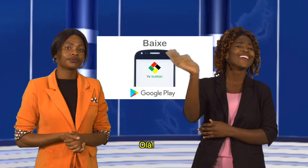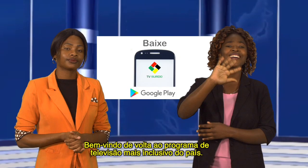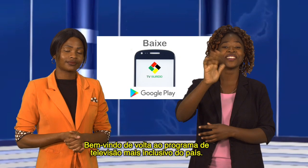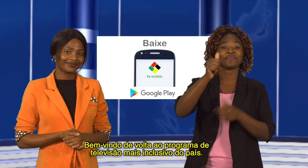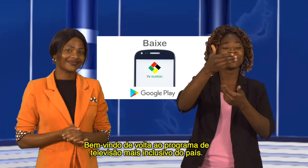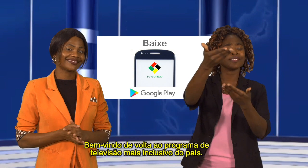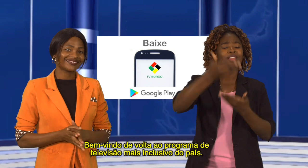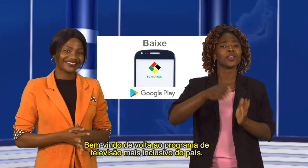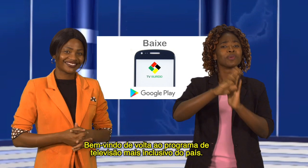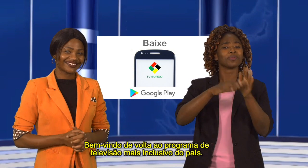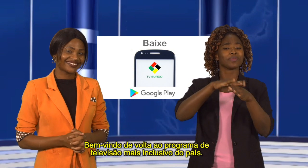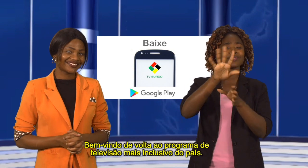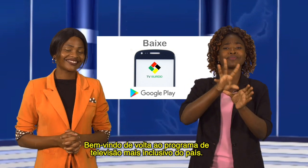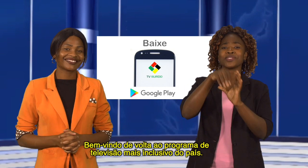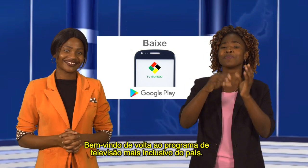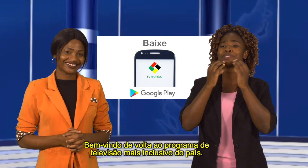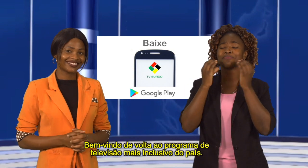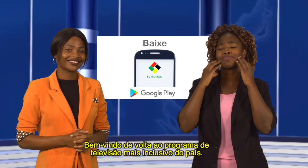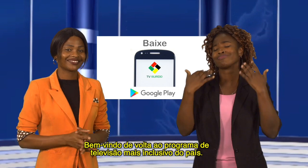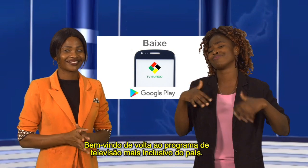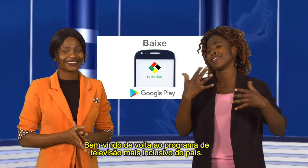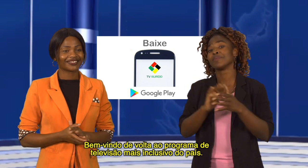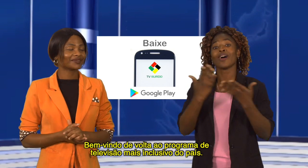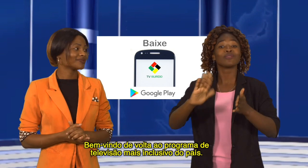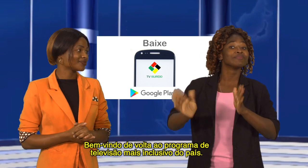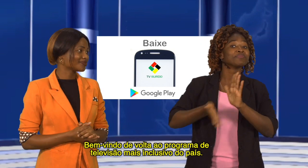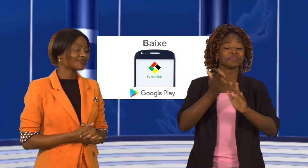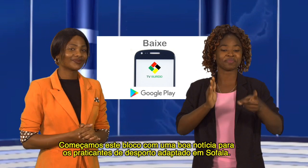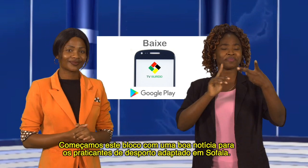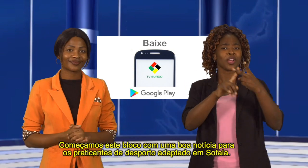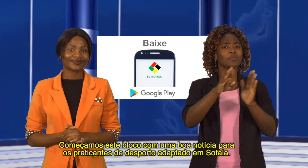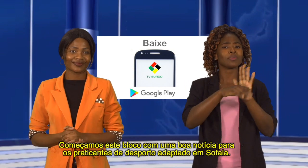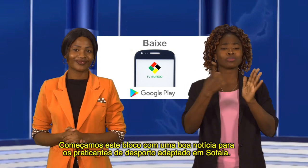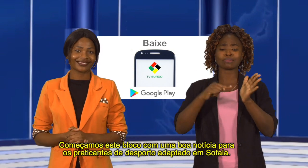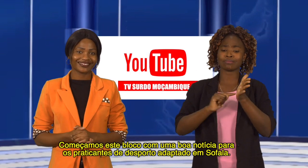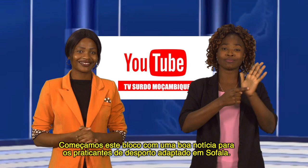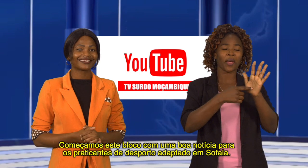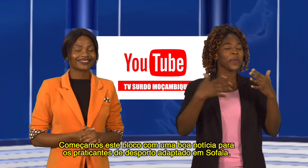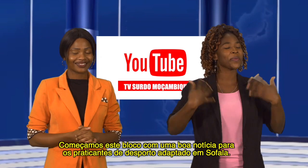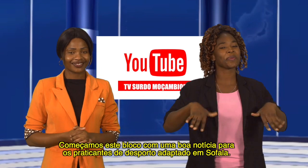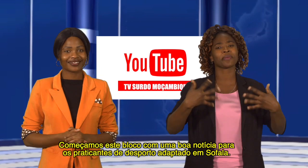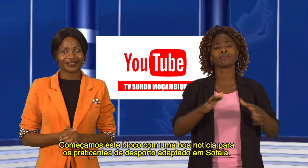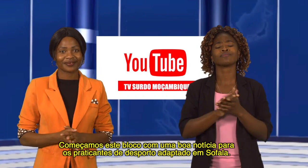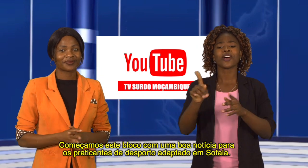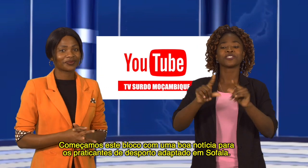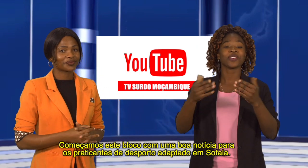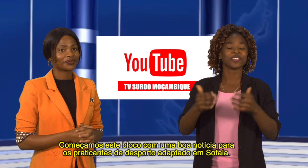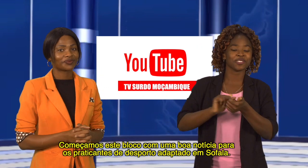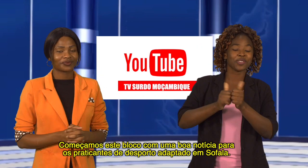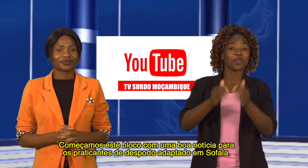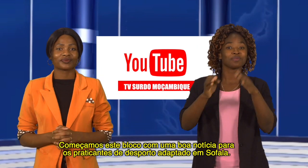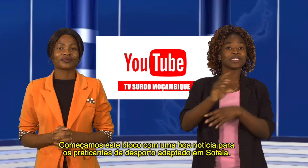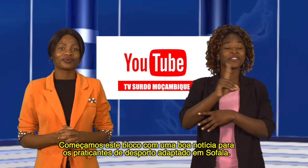Olá, bem-vindo de volta ao programa de televisão mais inclusivo do país. Começamos este bloco com uma boa notícia para